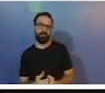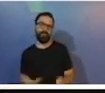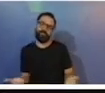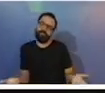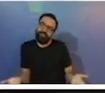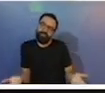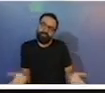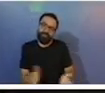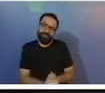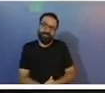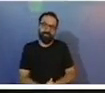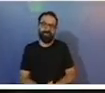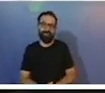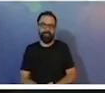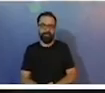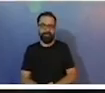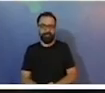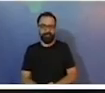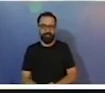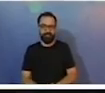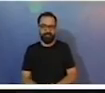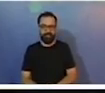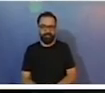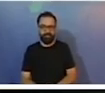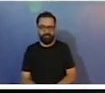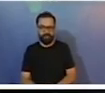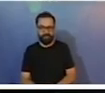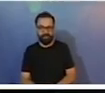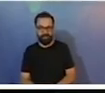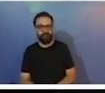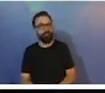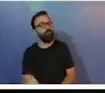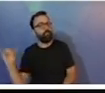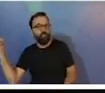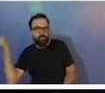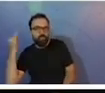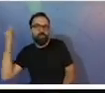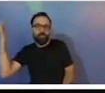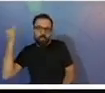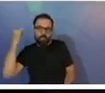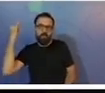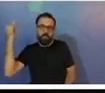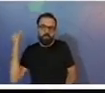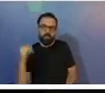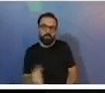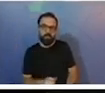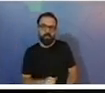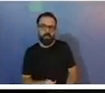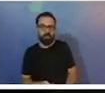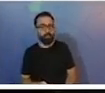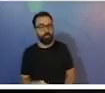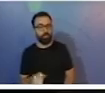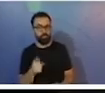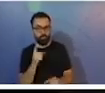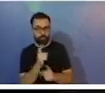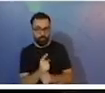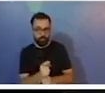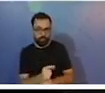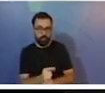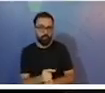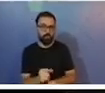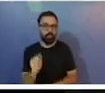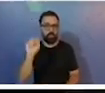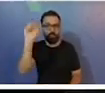que tinha acontecido. Por isso, foi essencial, tornou-se urgente descobrir maneiras de